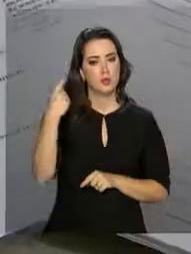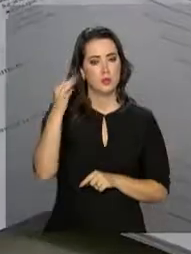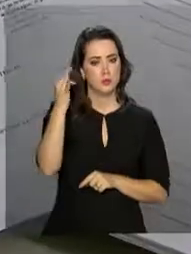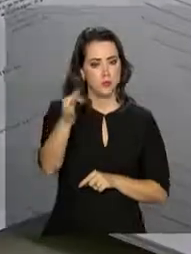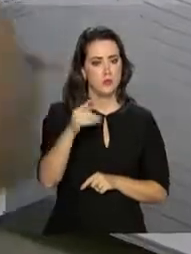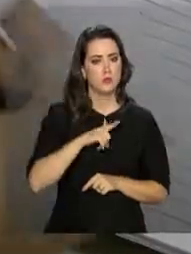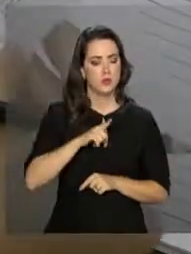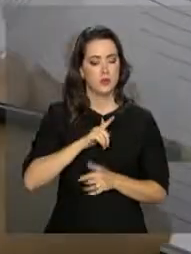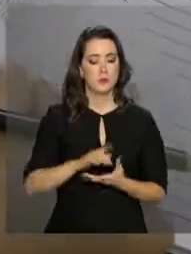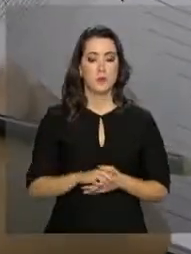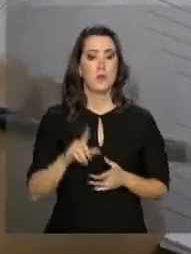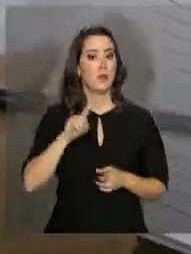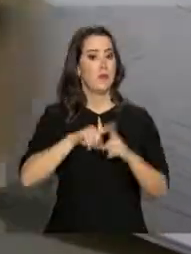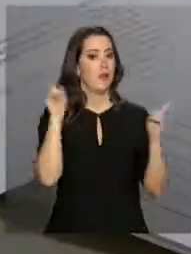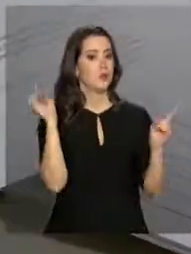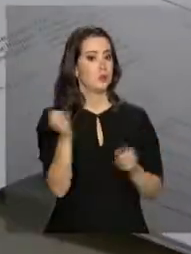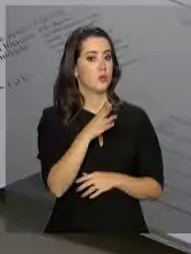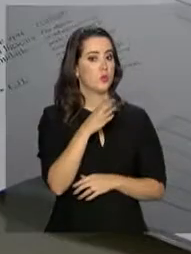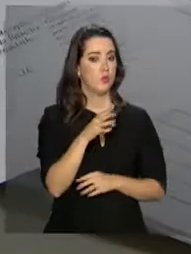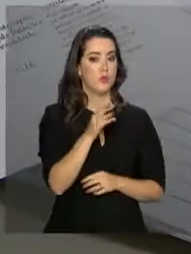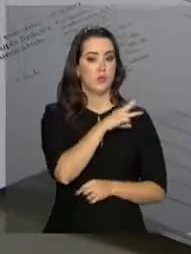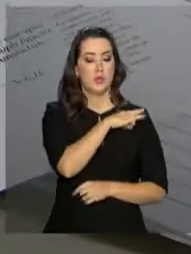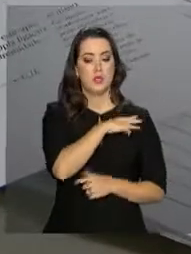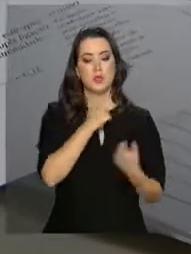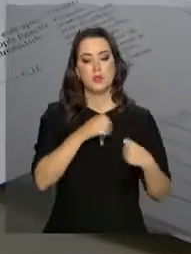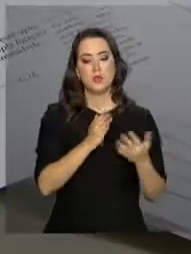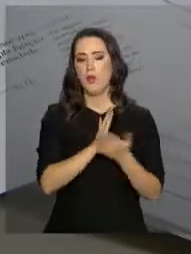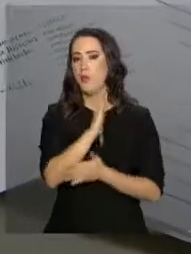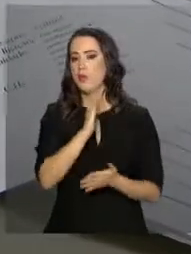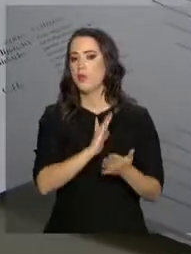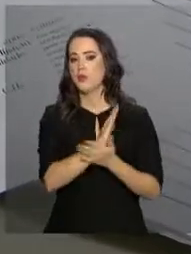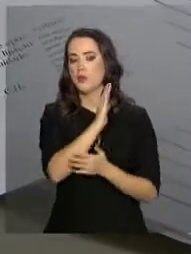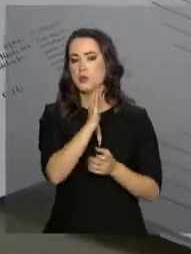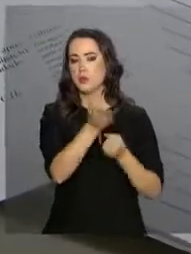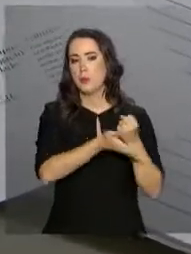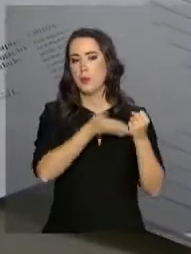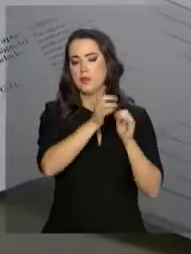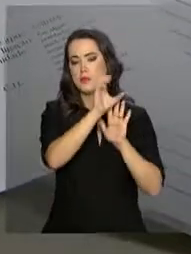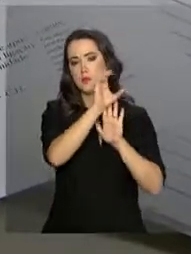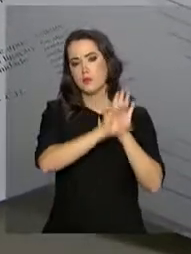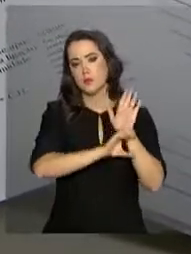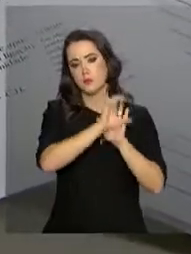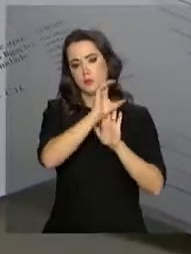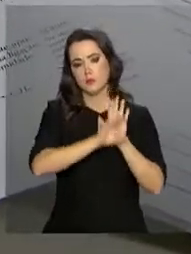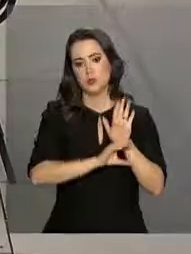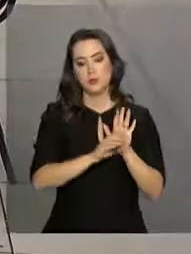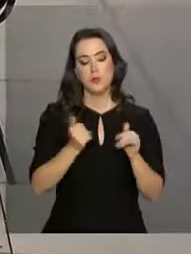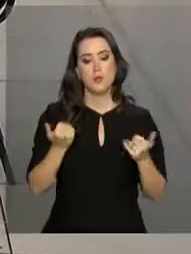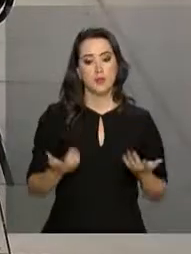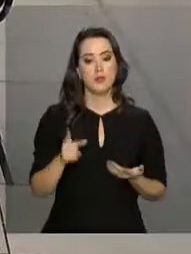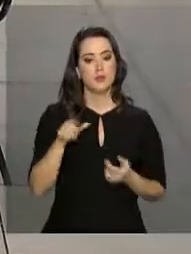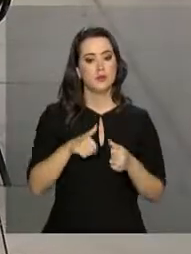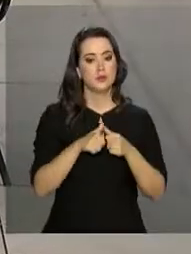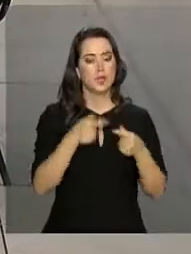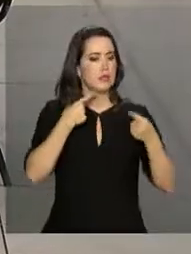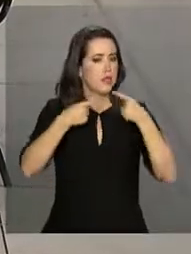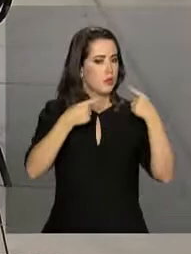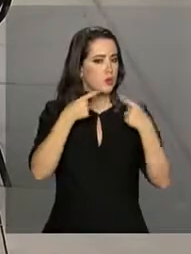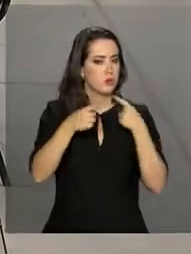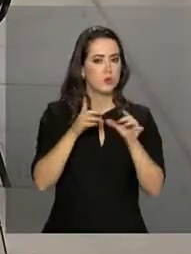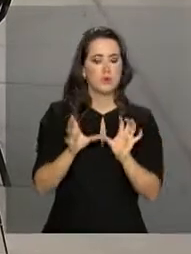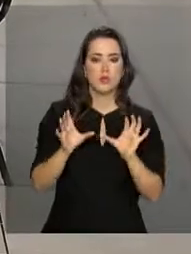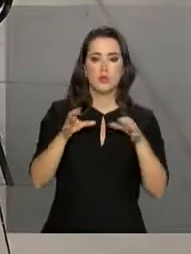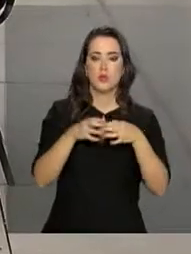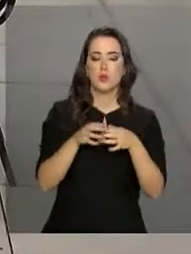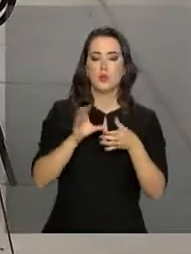parte mas a modernização do ensino médio ainda depende da aprovação da base nacional comum curricular que está em discussão no